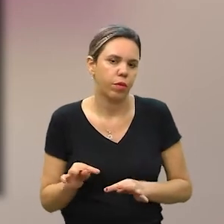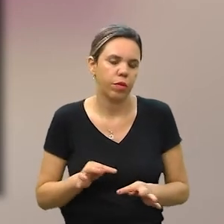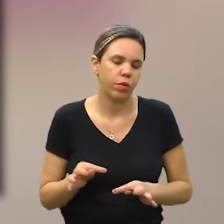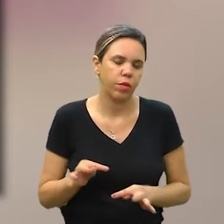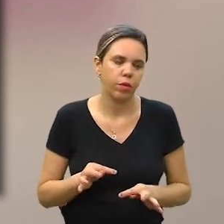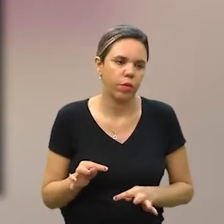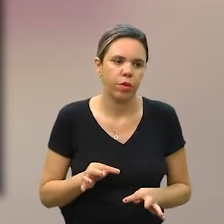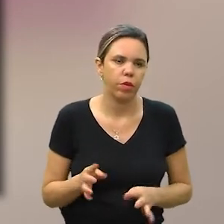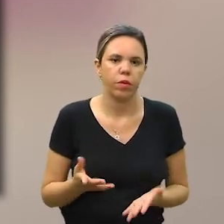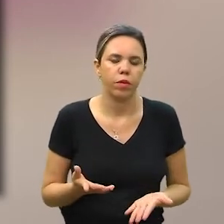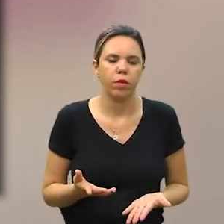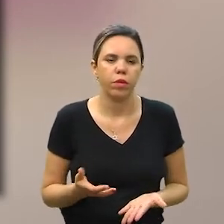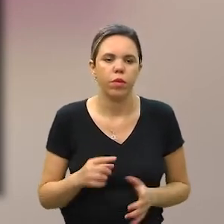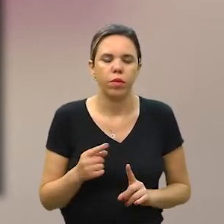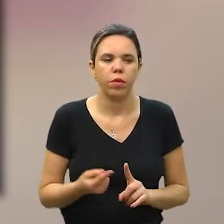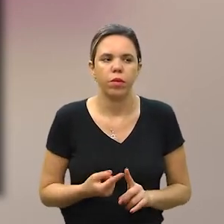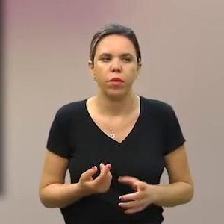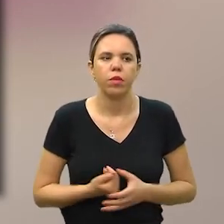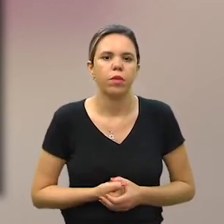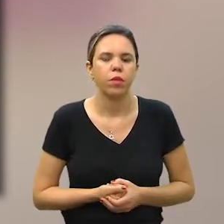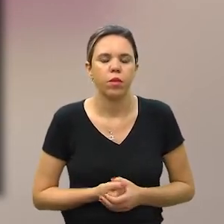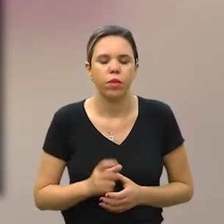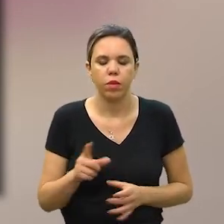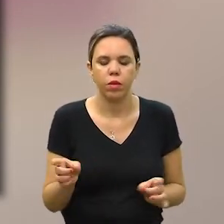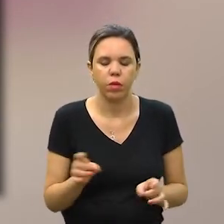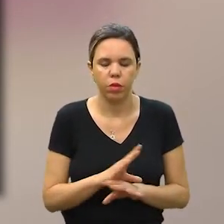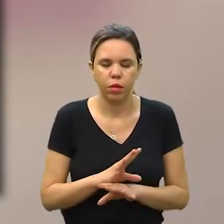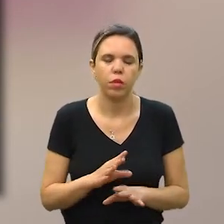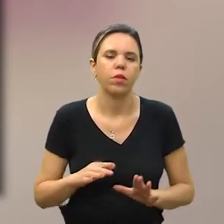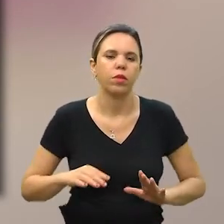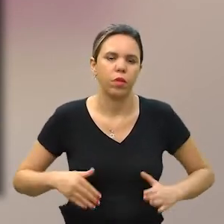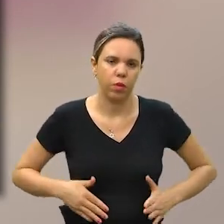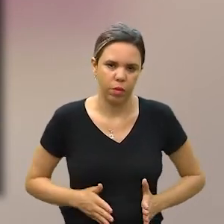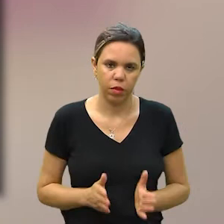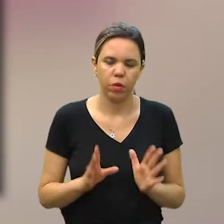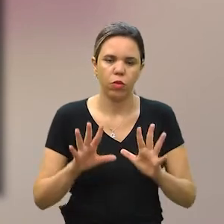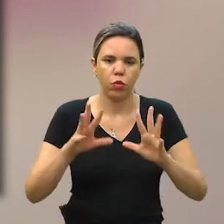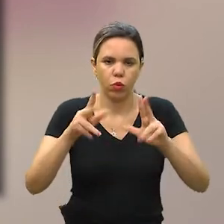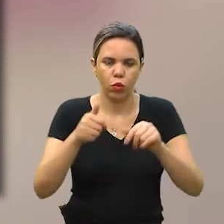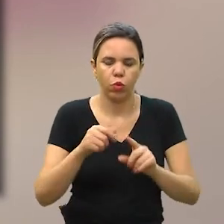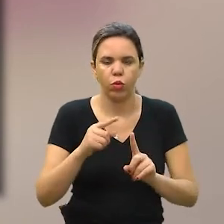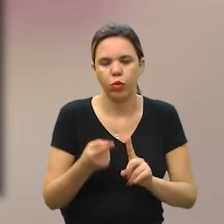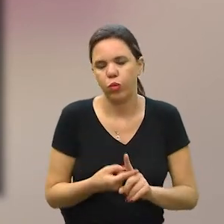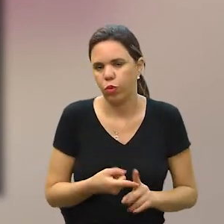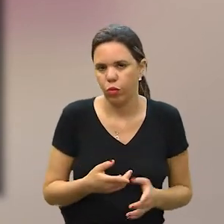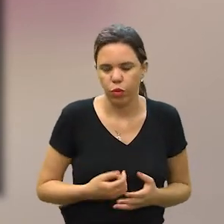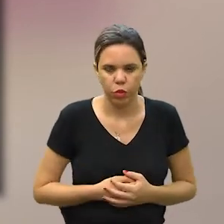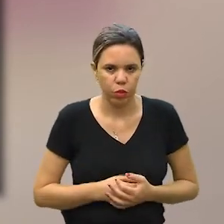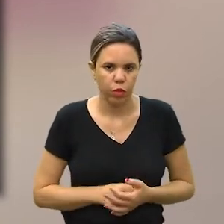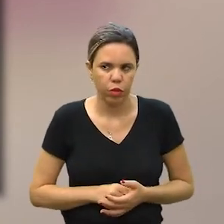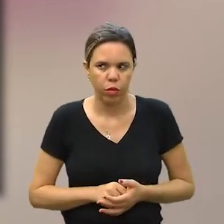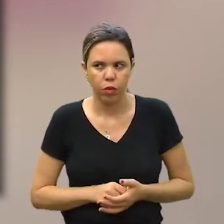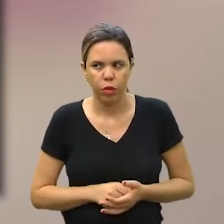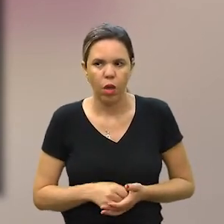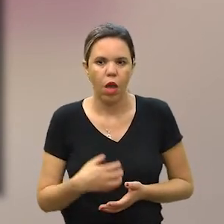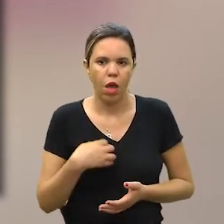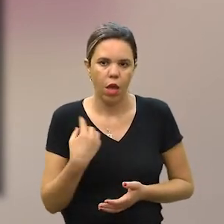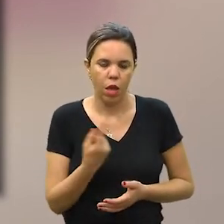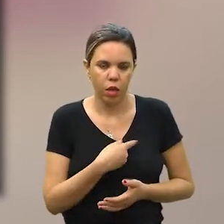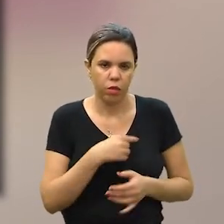prevenção de trombose na gestação e no pós-parto para todas as gestantes, sabe? Então, é